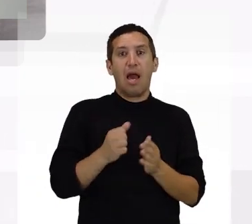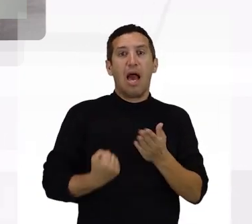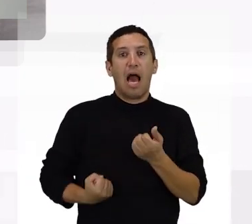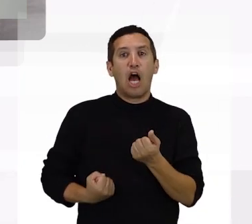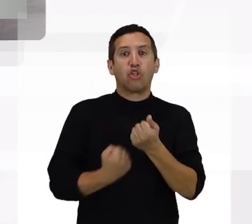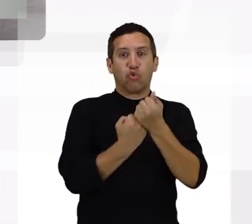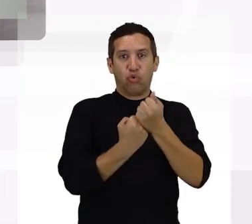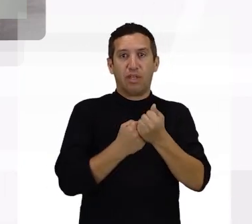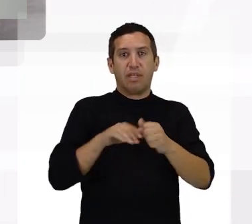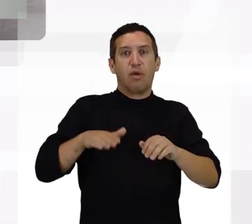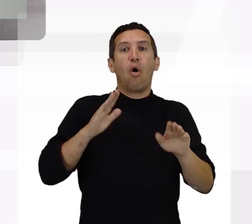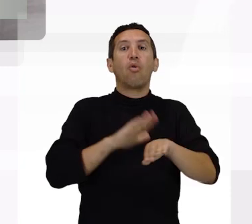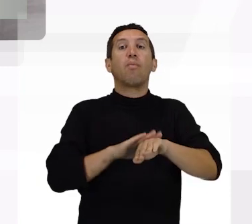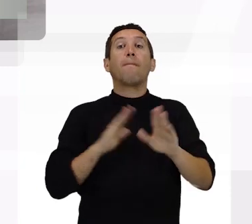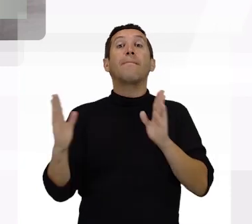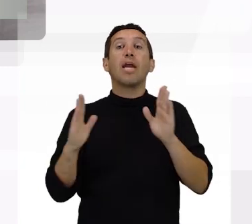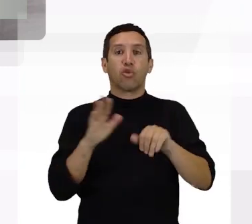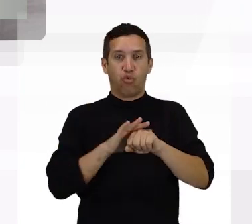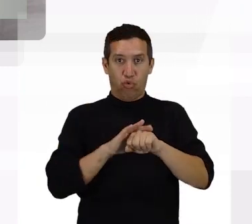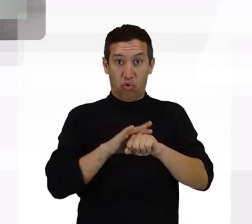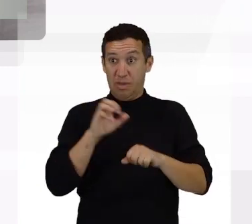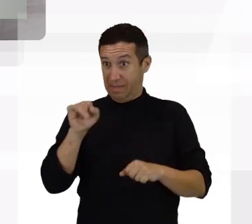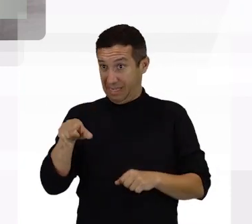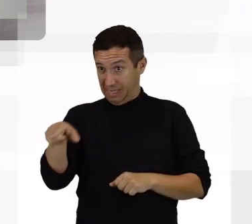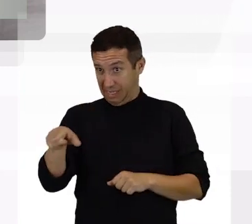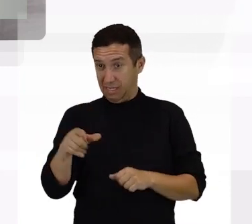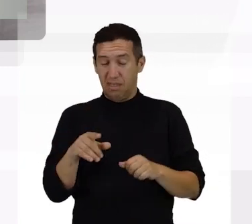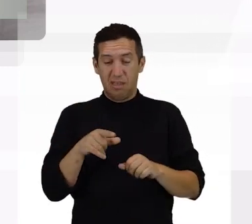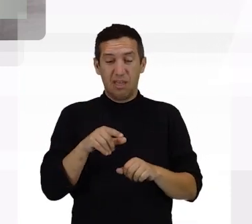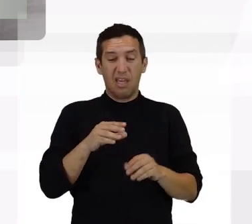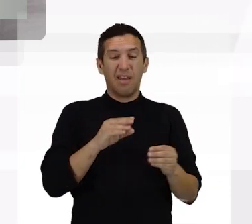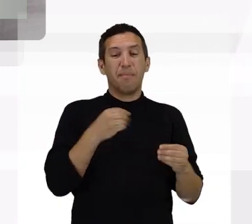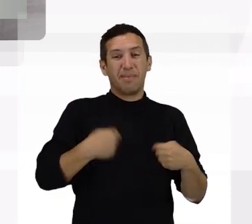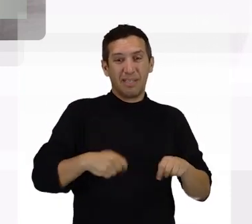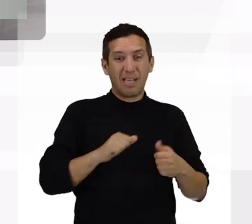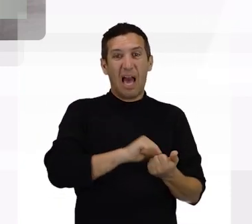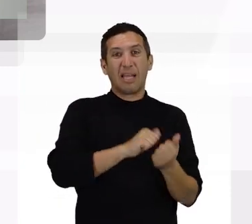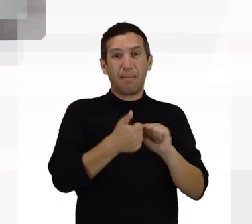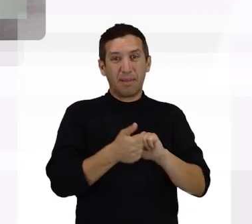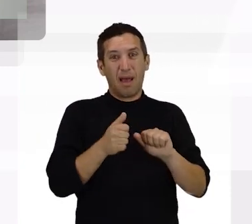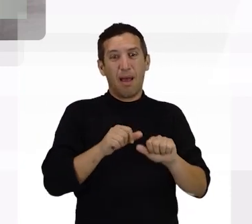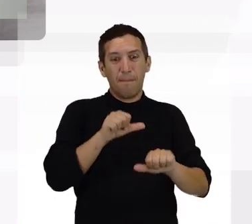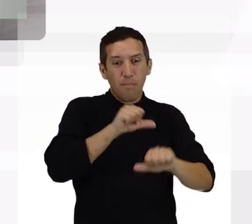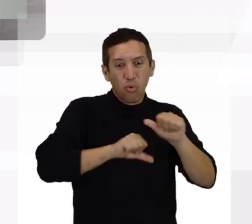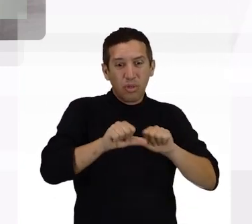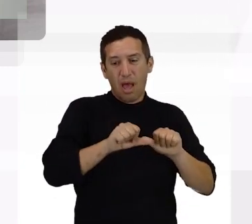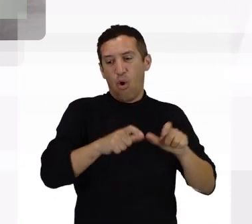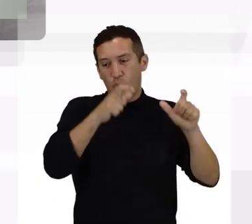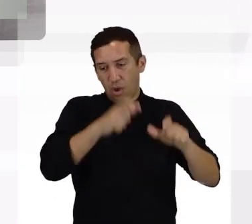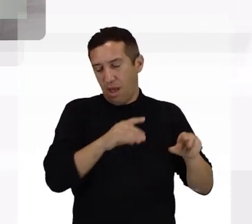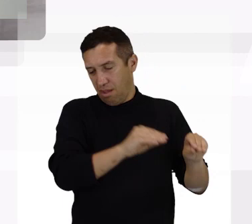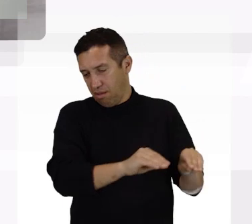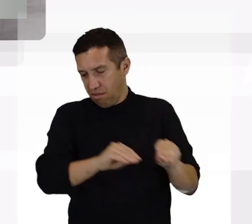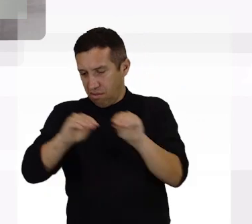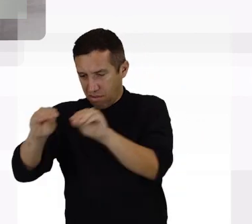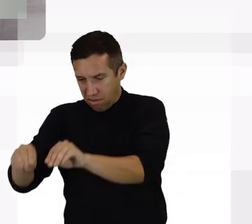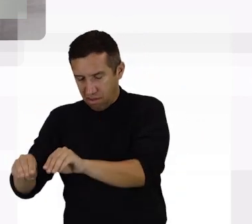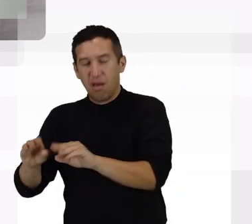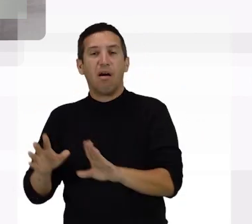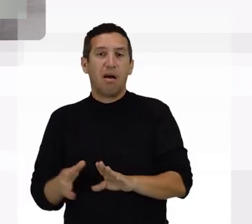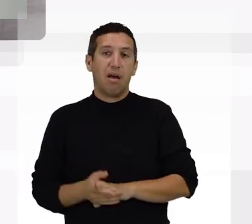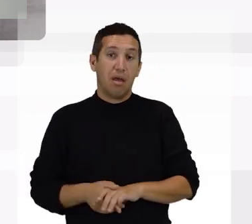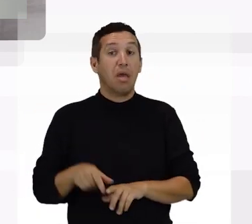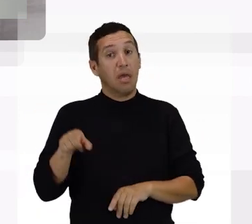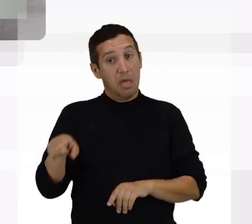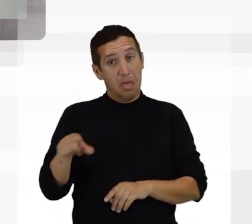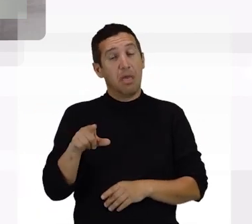Se aquele trabalhador for reabilitado para outra atividade, e tiver redução da capacidade laborativa,